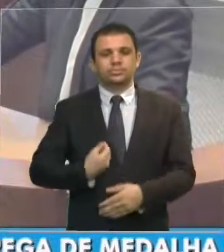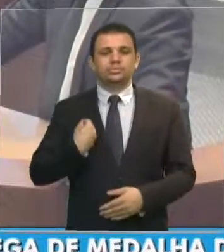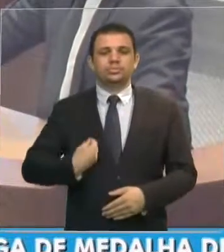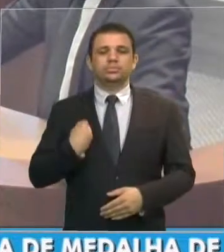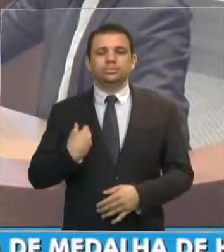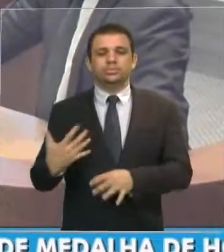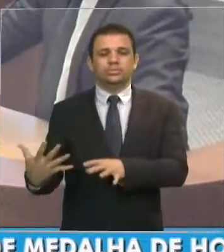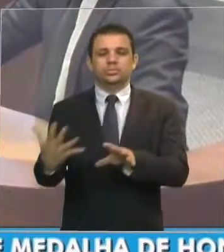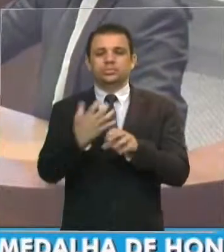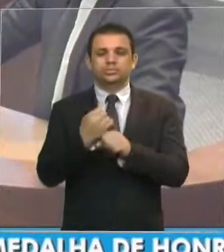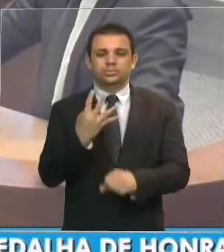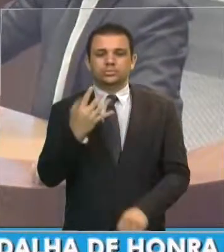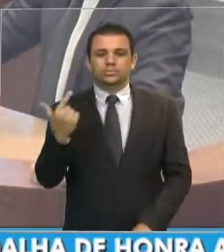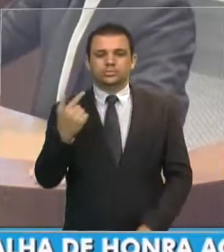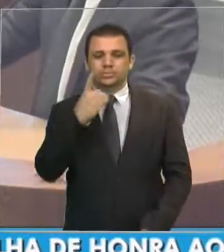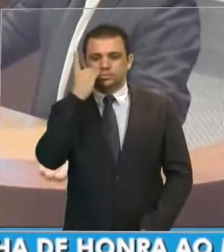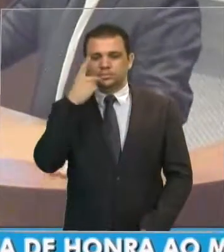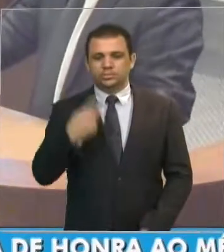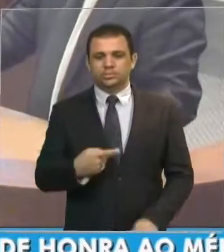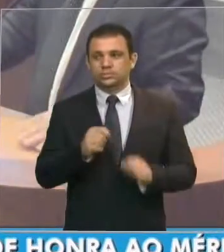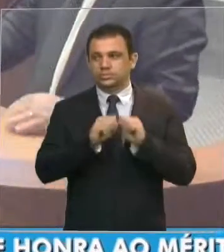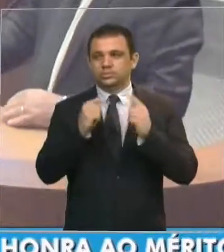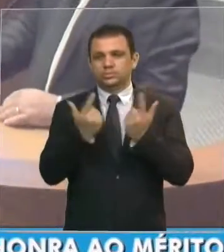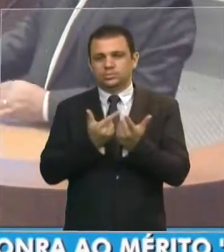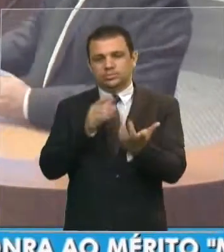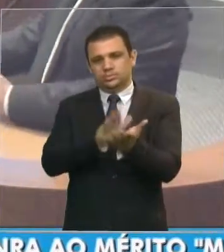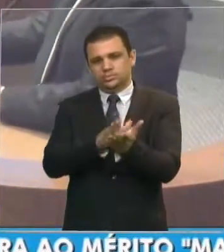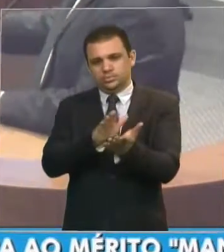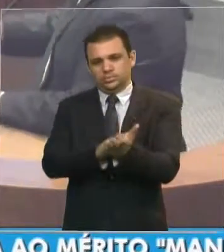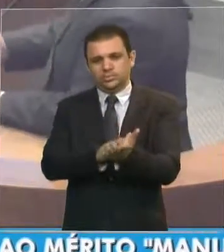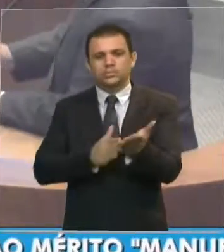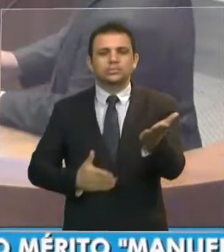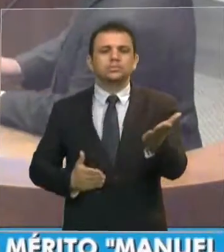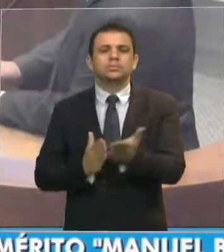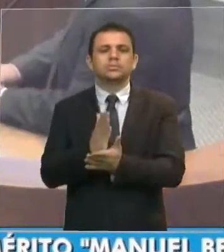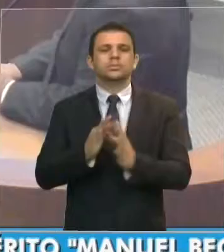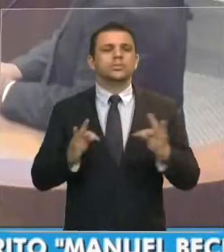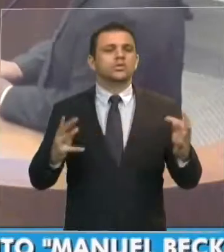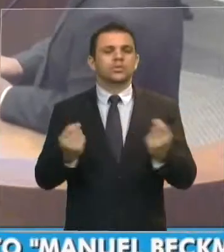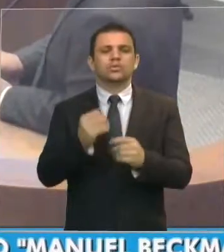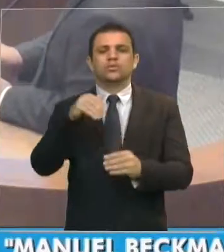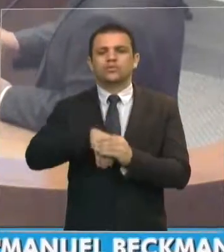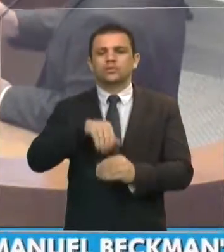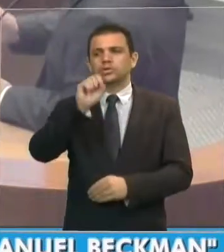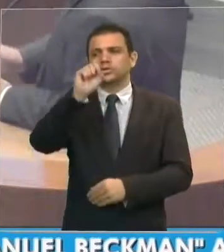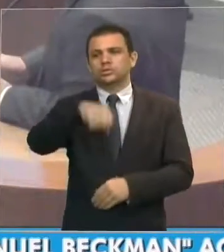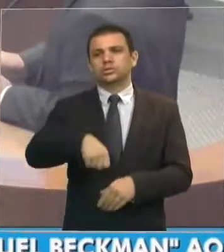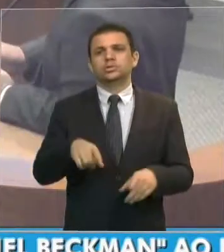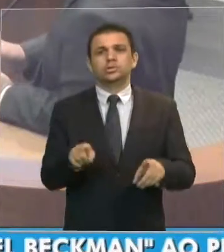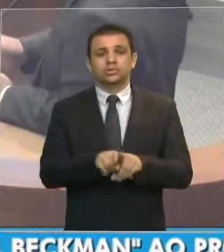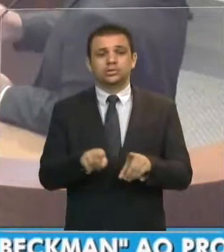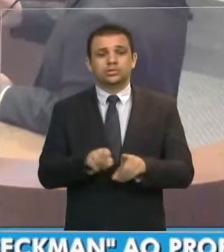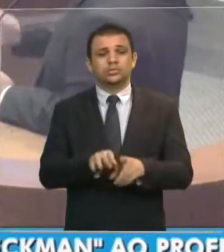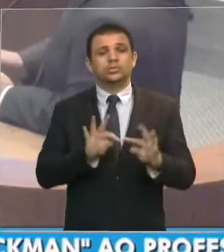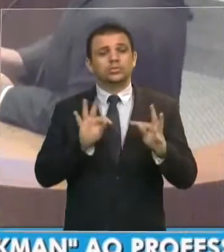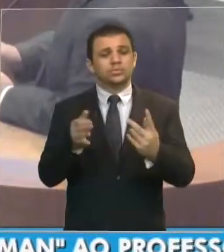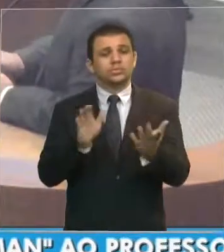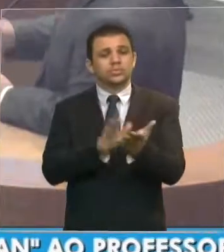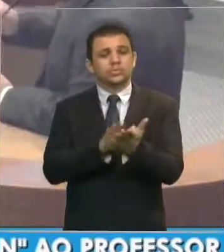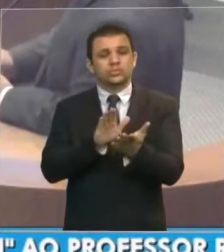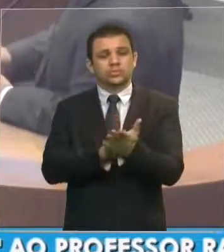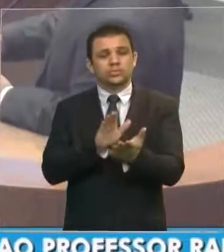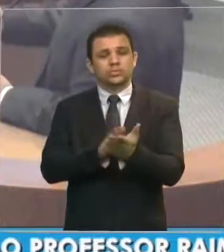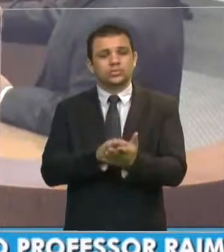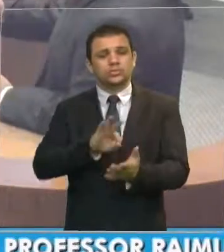42 deputados desta casa, aprovada por unanimidade, e com elogios de